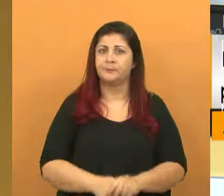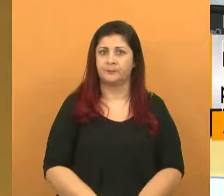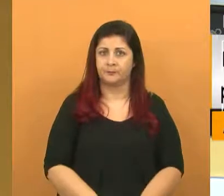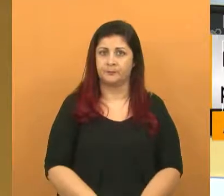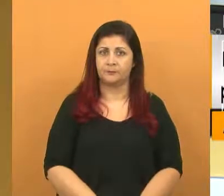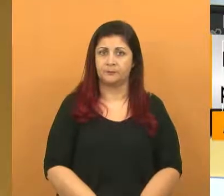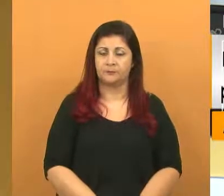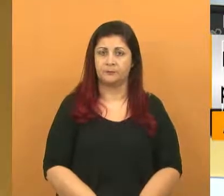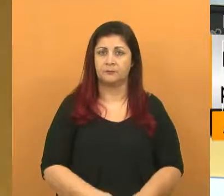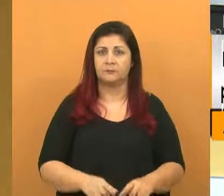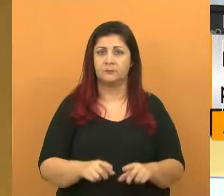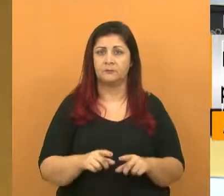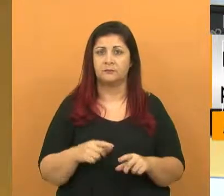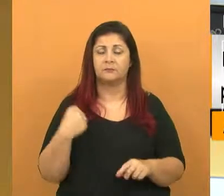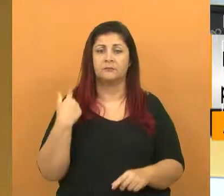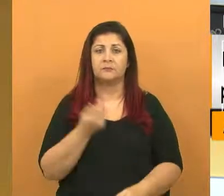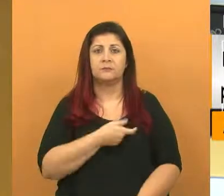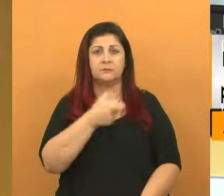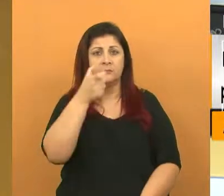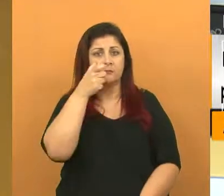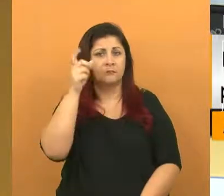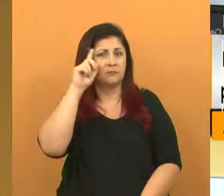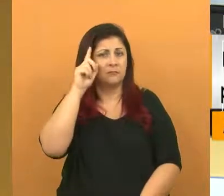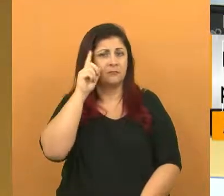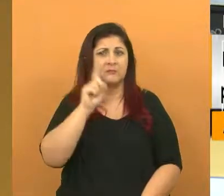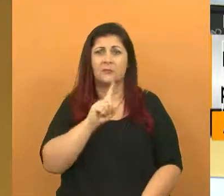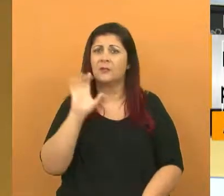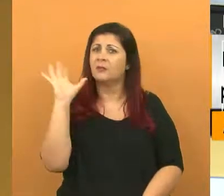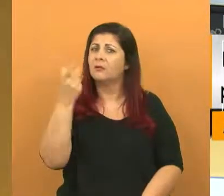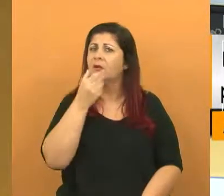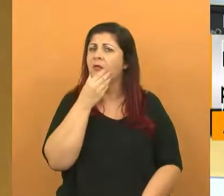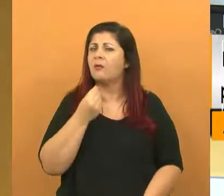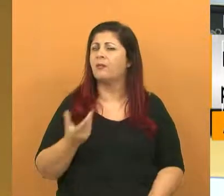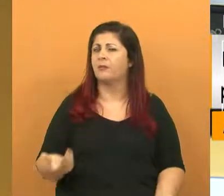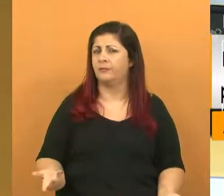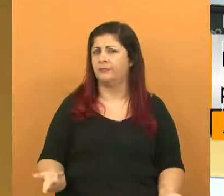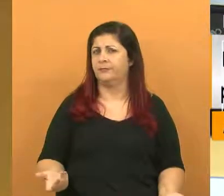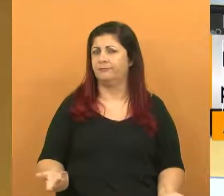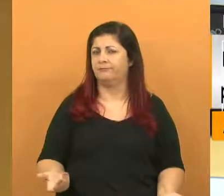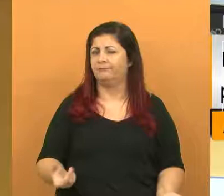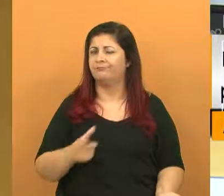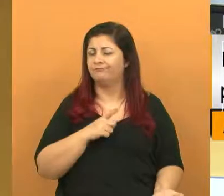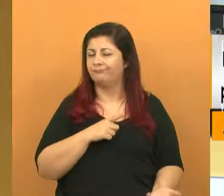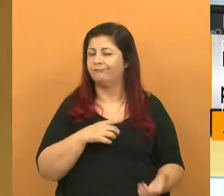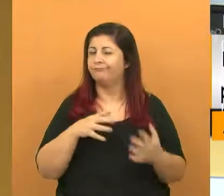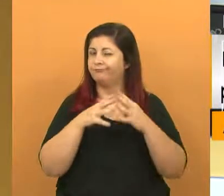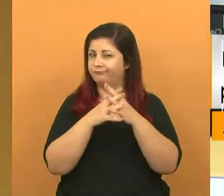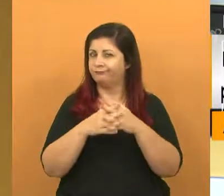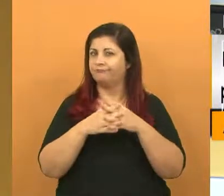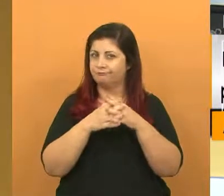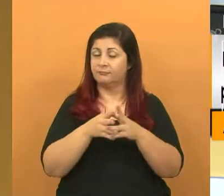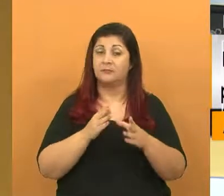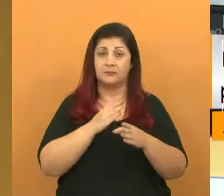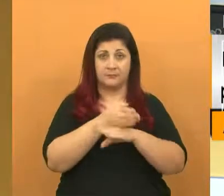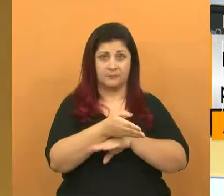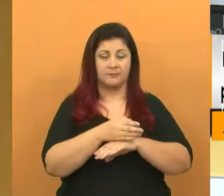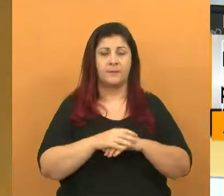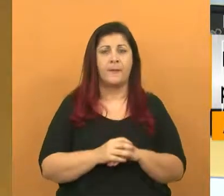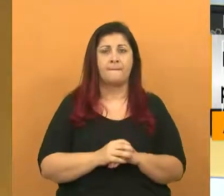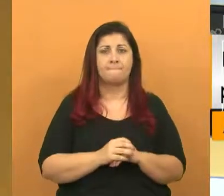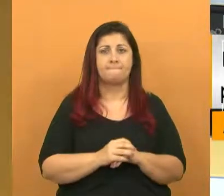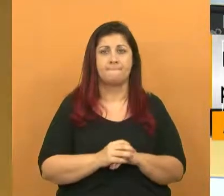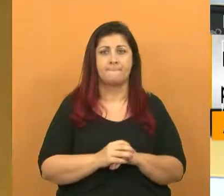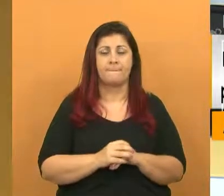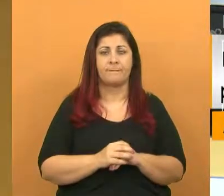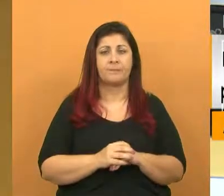E vemos que no dia a dia isso não acontece com os homens que têm essa dificuldade. Por isso, a